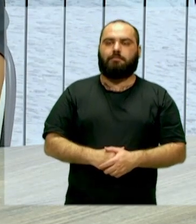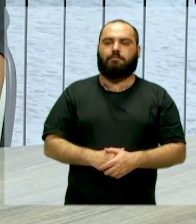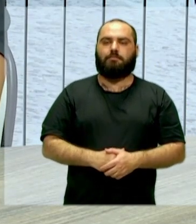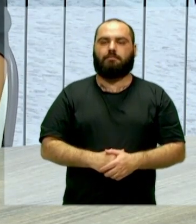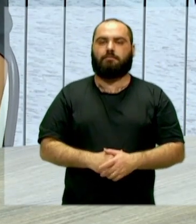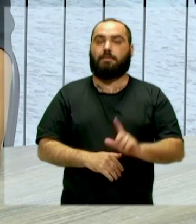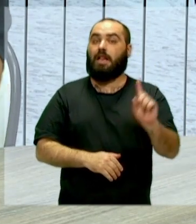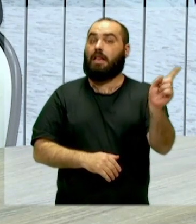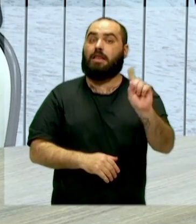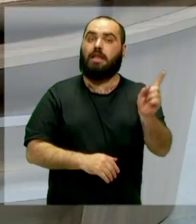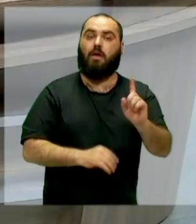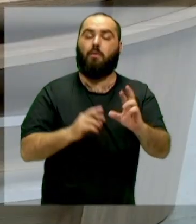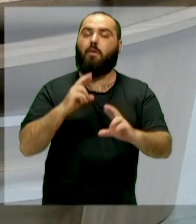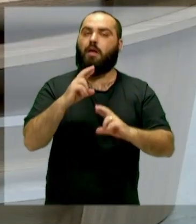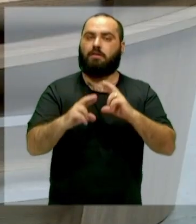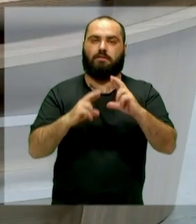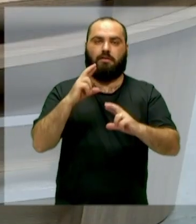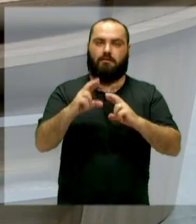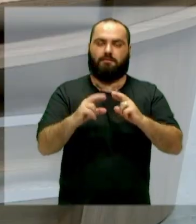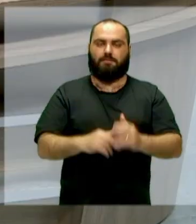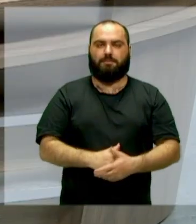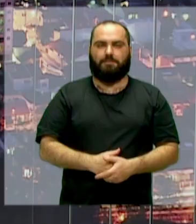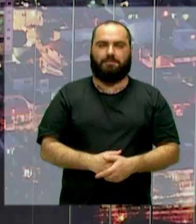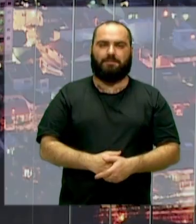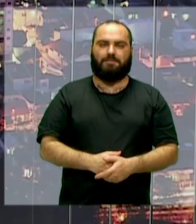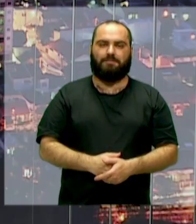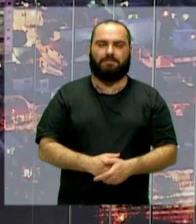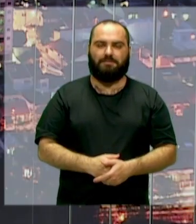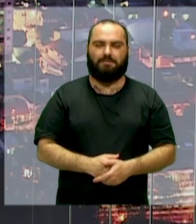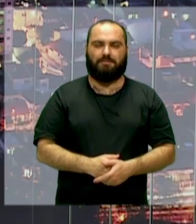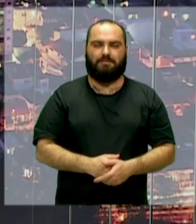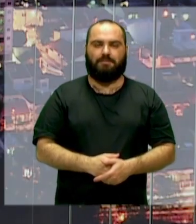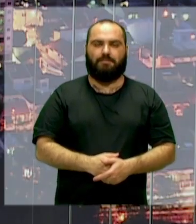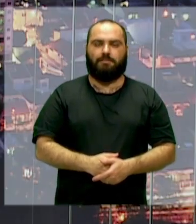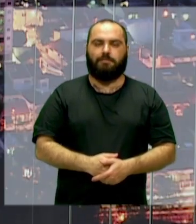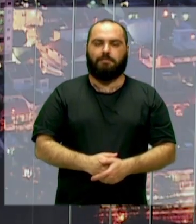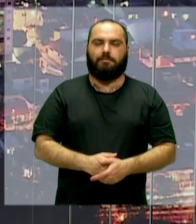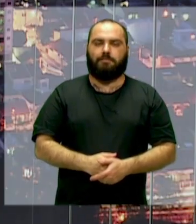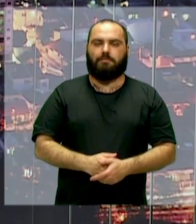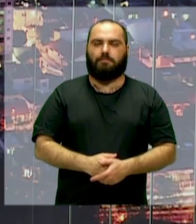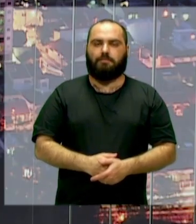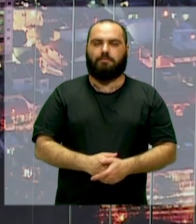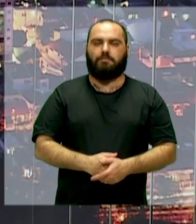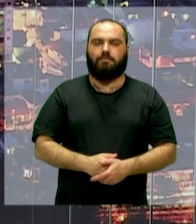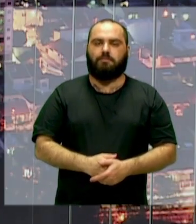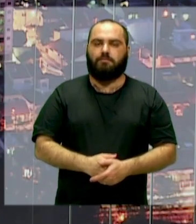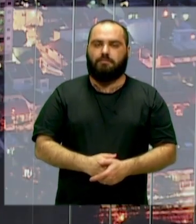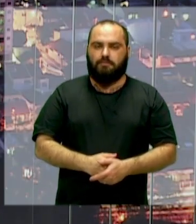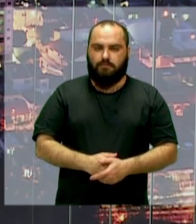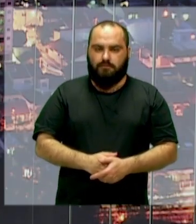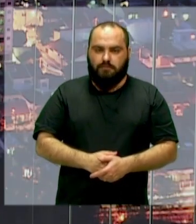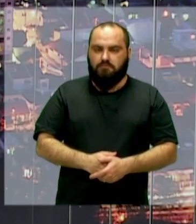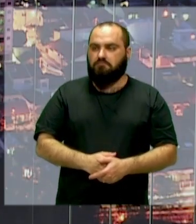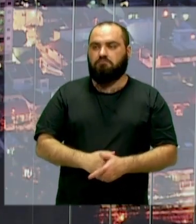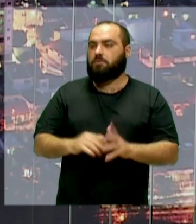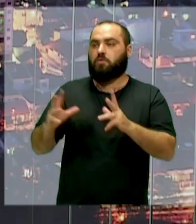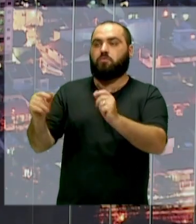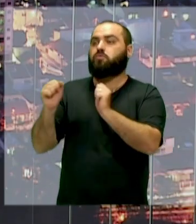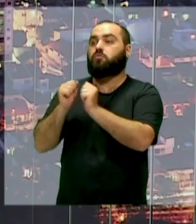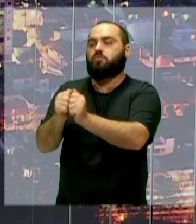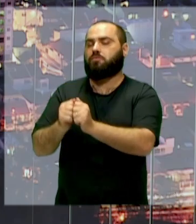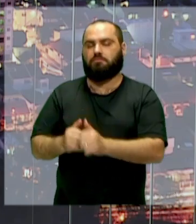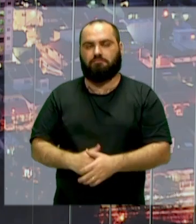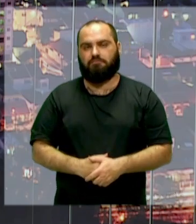o não reciclável o não reciclável e essa parte Eles têm e ela tava levando tudo junto